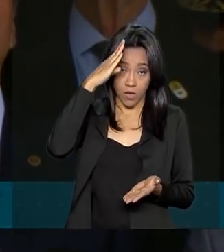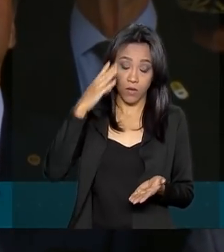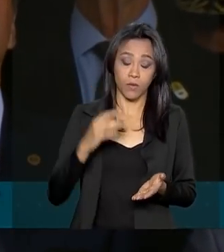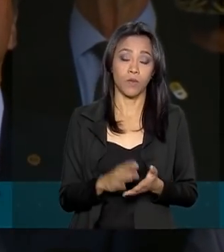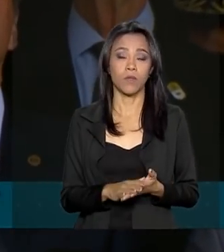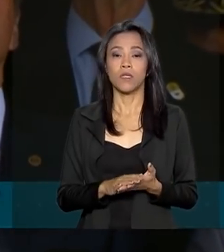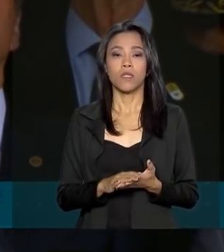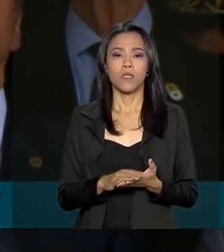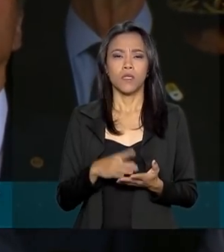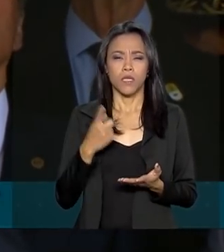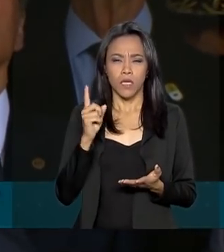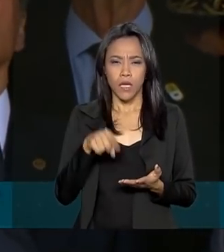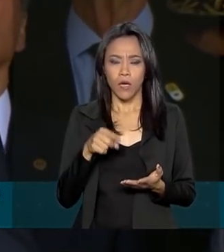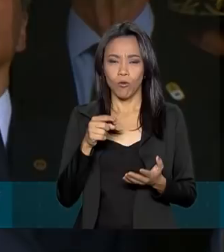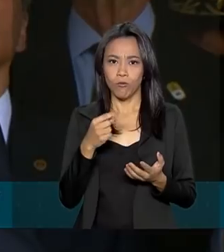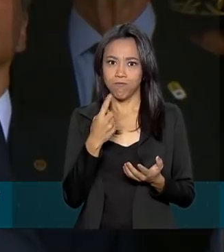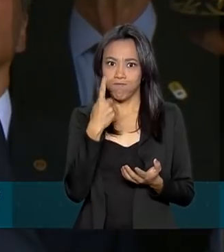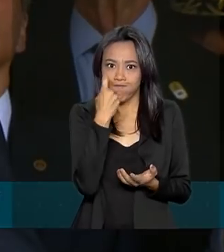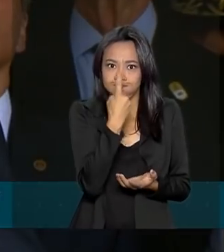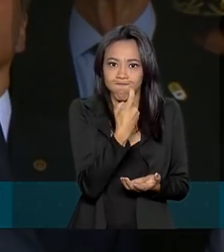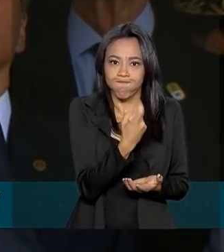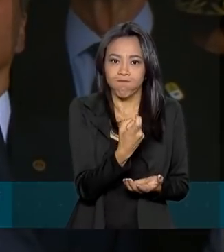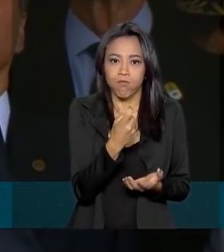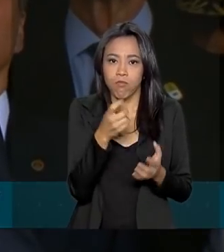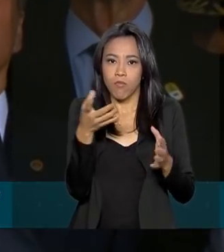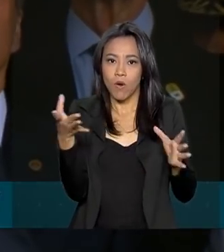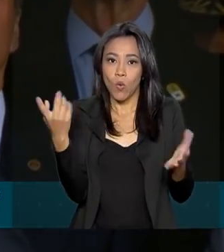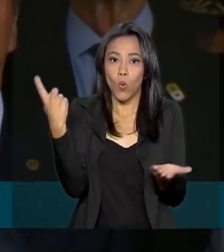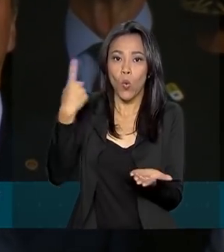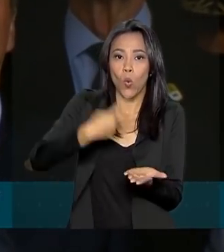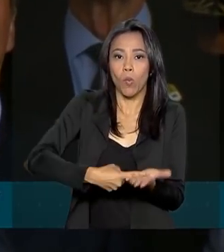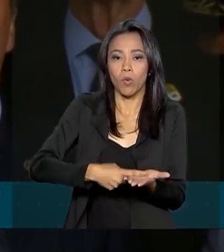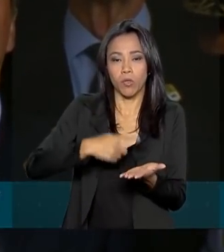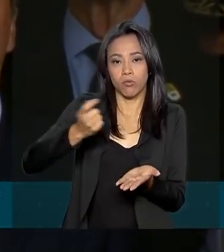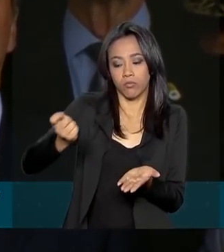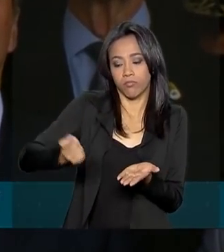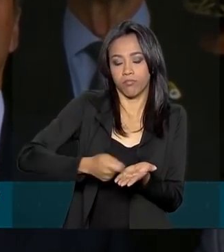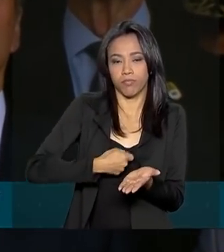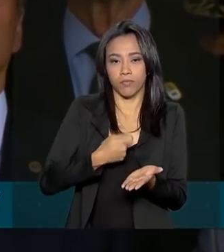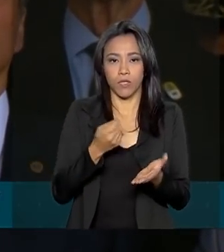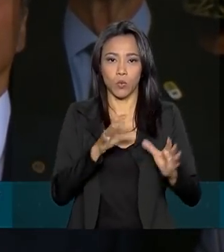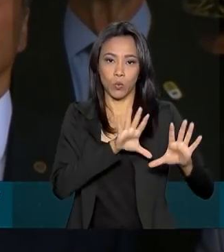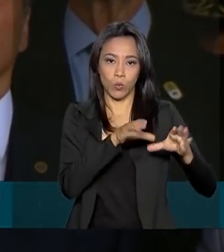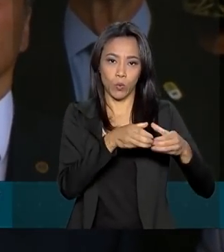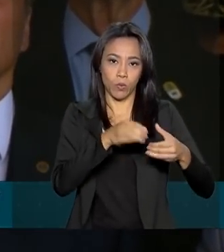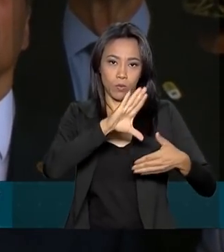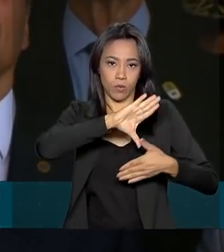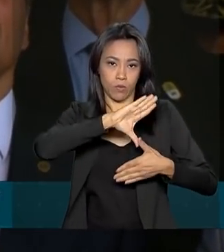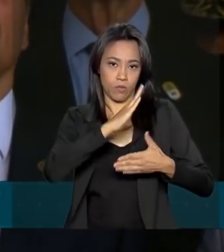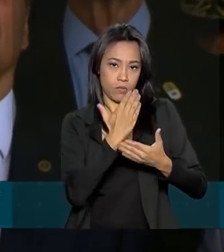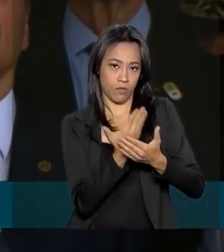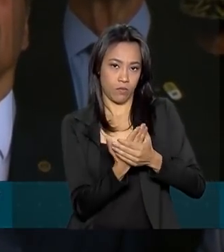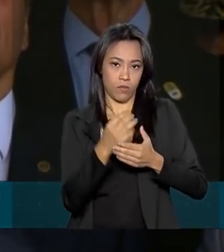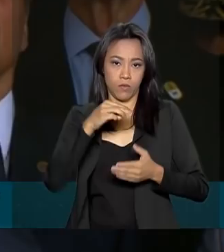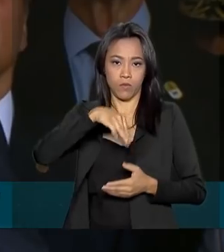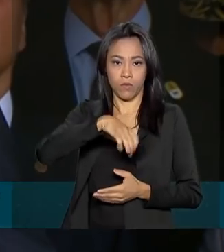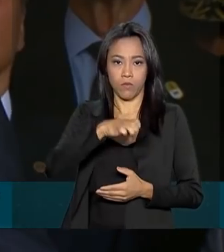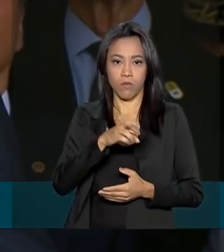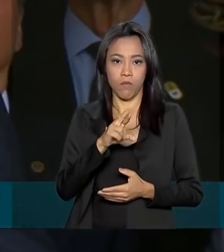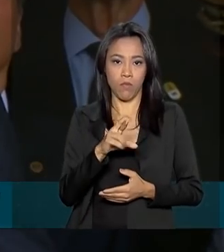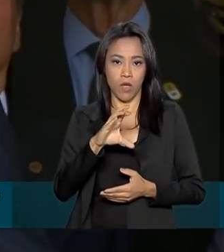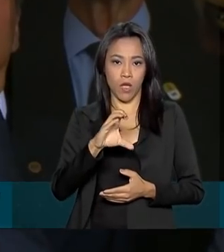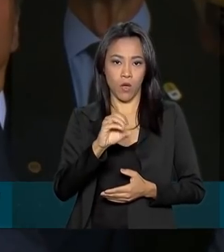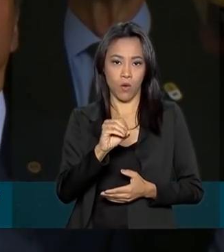mundo, o Mercosul. Isso aconteceria quando esse grande bloco da América do